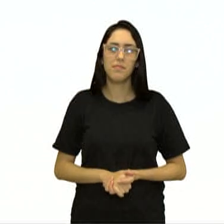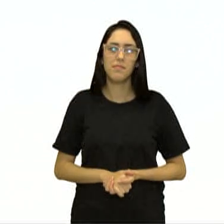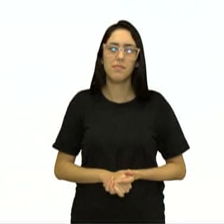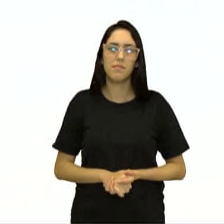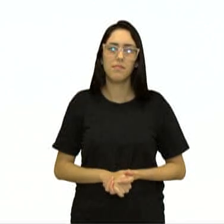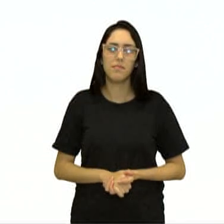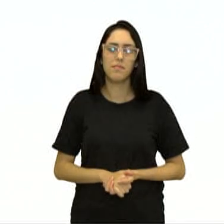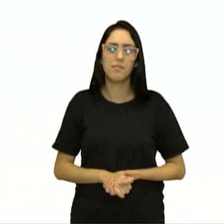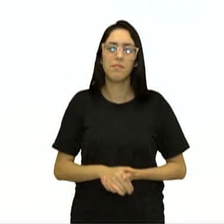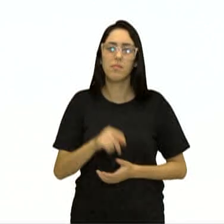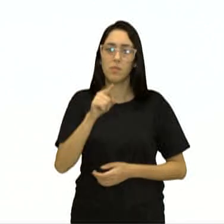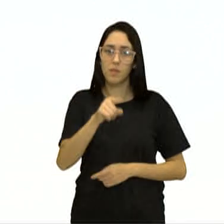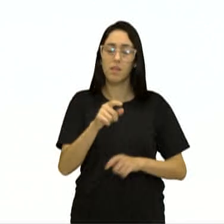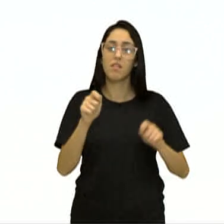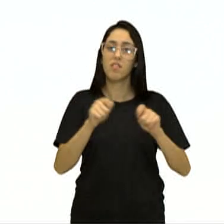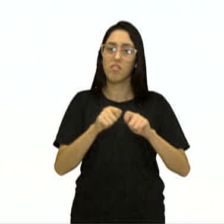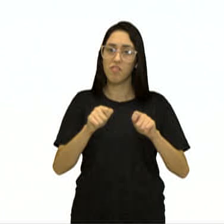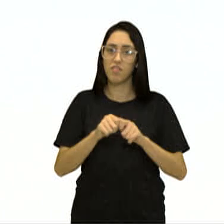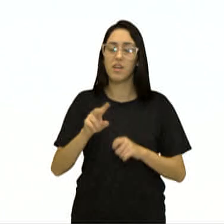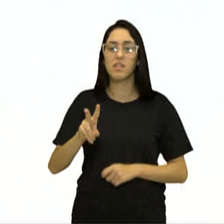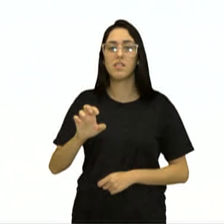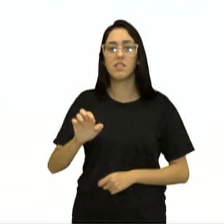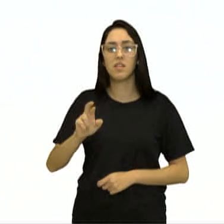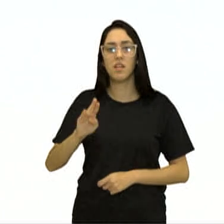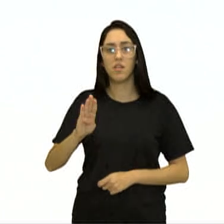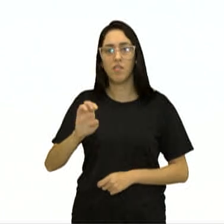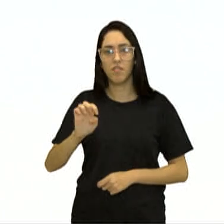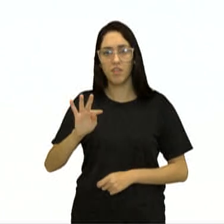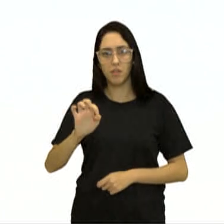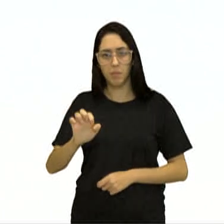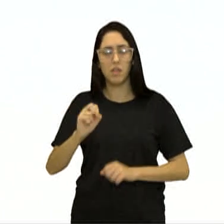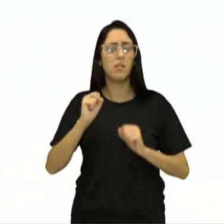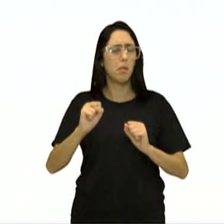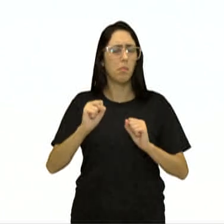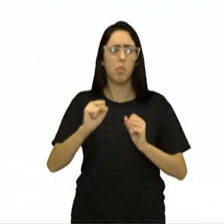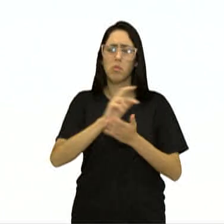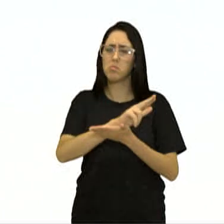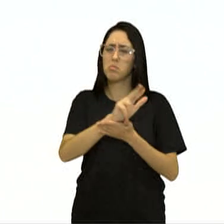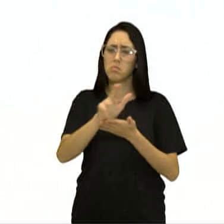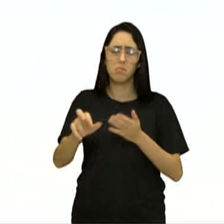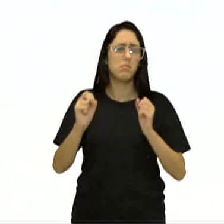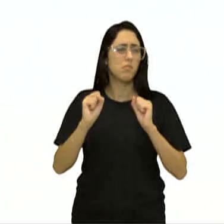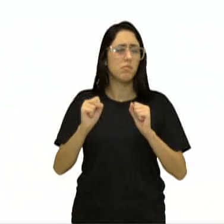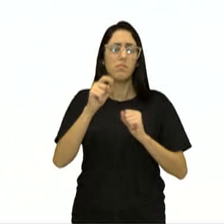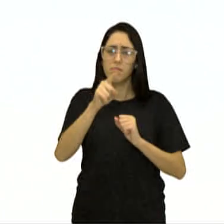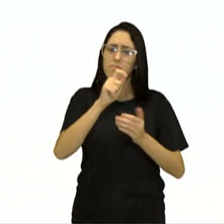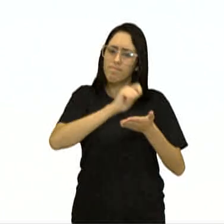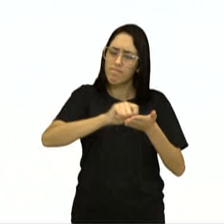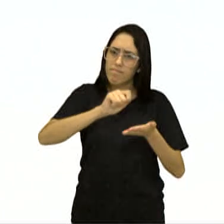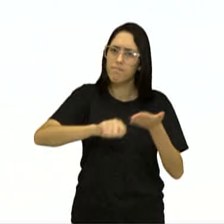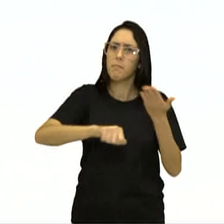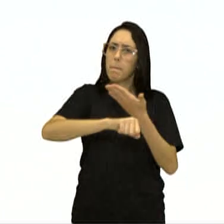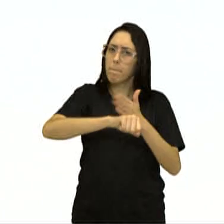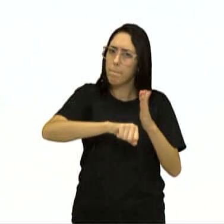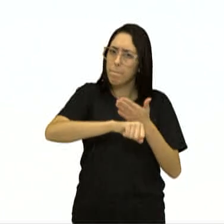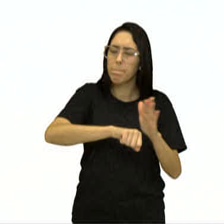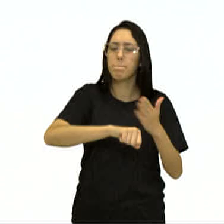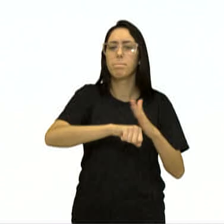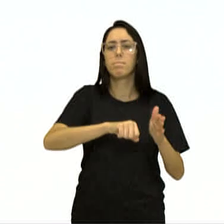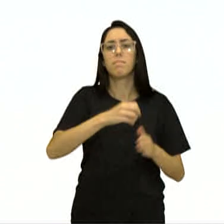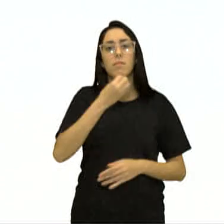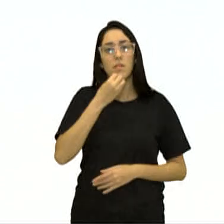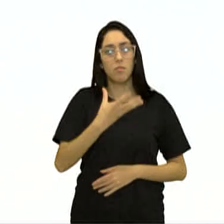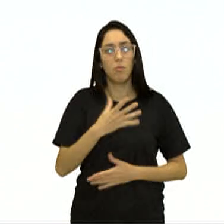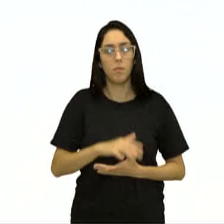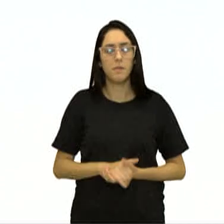Produzam, né? Verbete ou verbetes, pode ser mais de um. Mais de um. A proposta aqui é que você escreva, que você traga